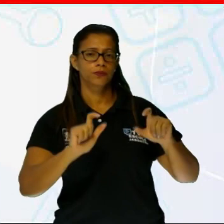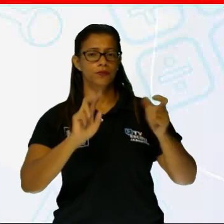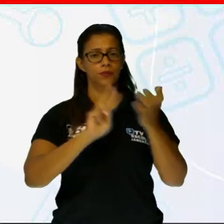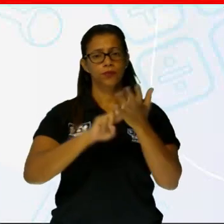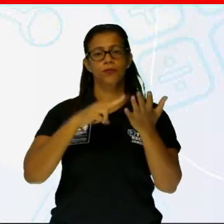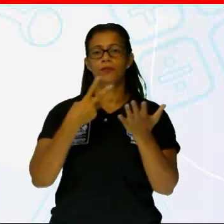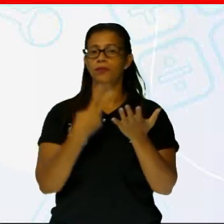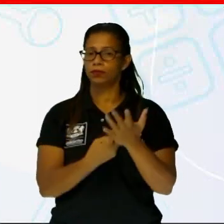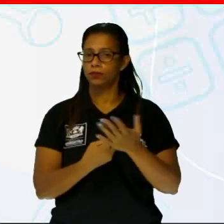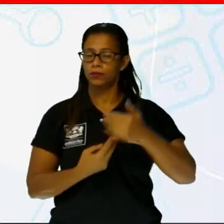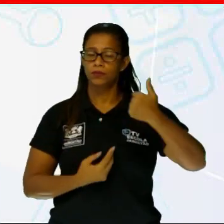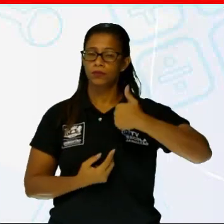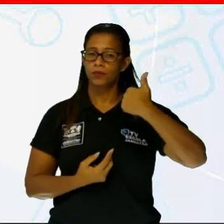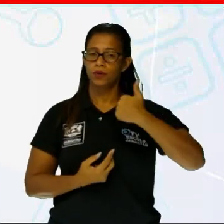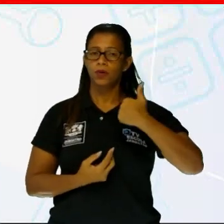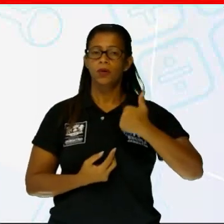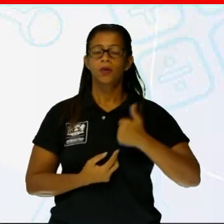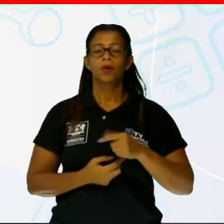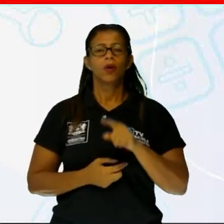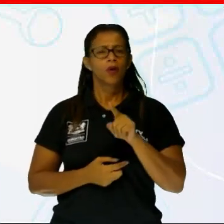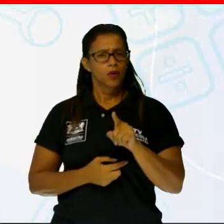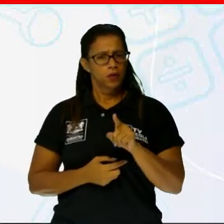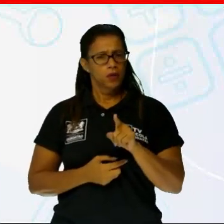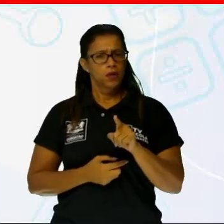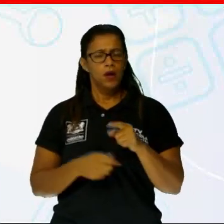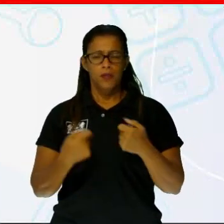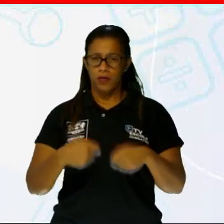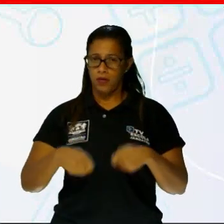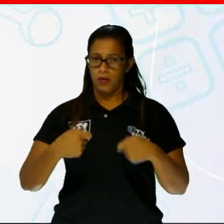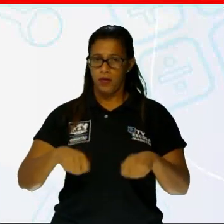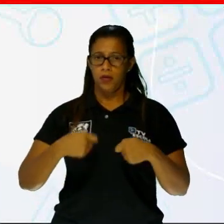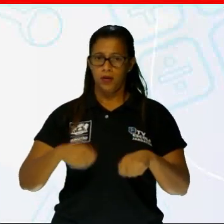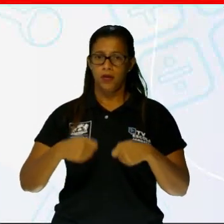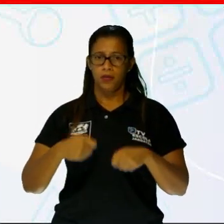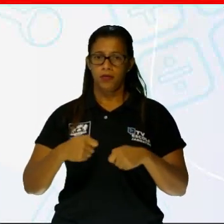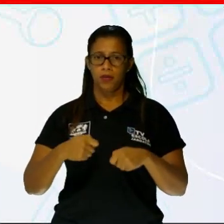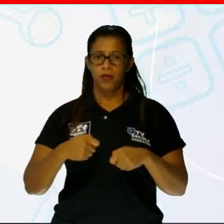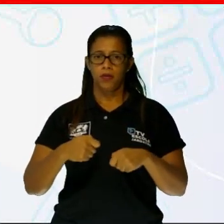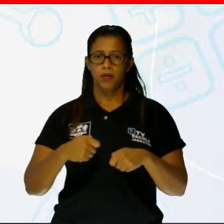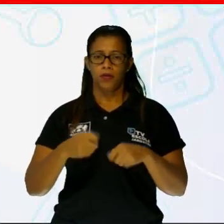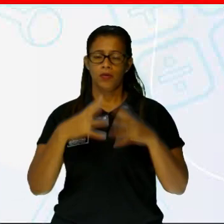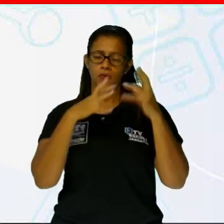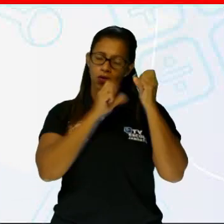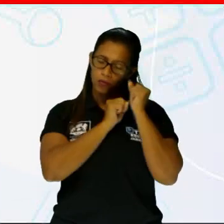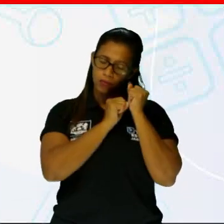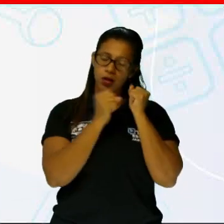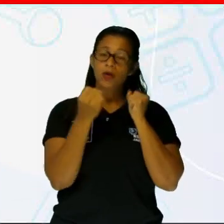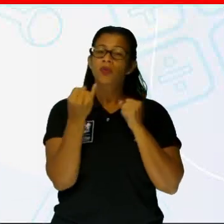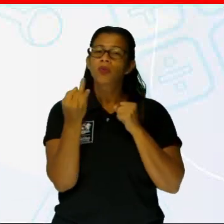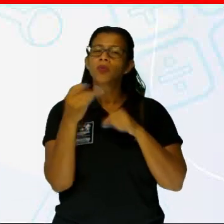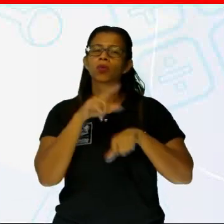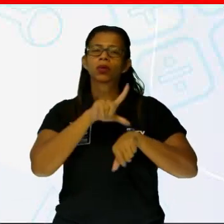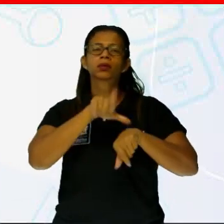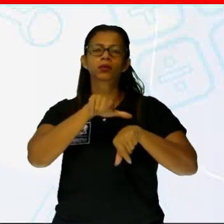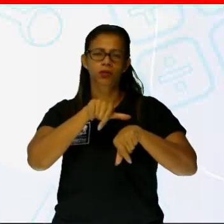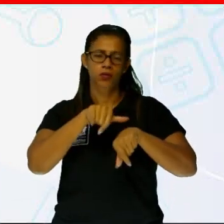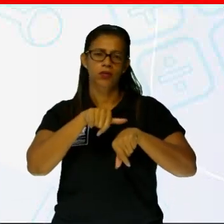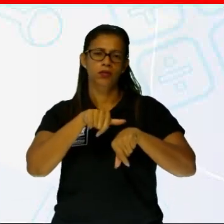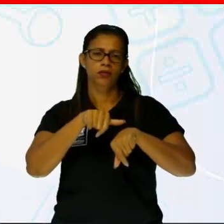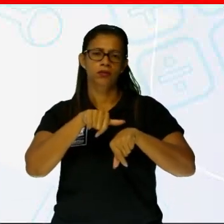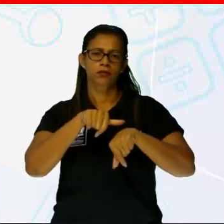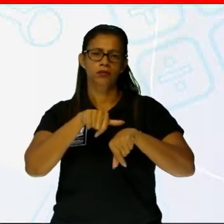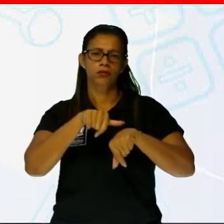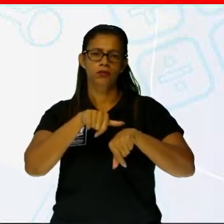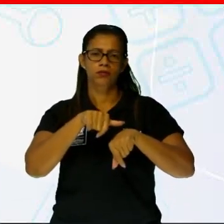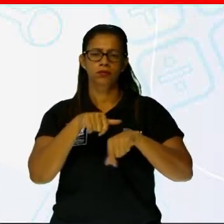é a seguinte: você deveria dormir horas por dia. No caso aí, seriam 8 horas. Eu esqueci de colocar o 8, tá,